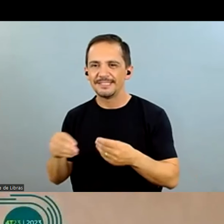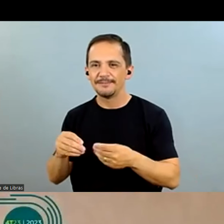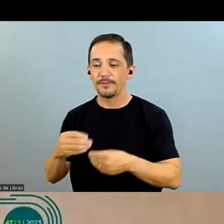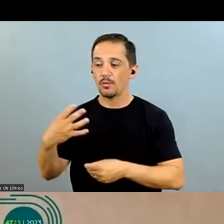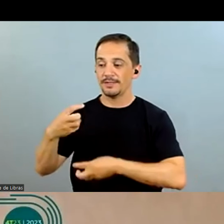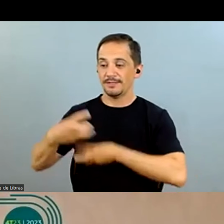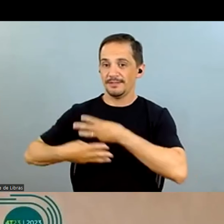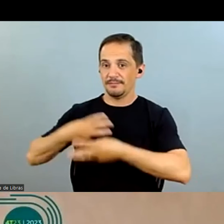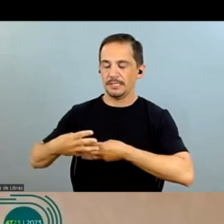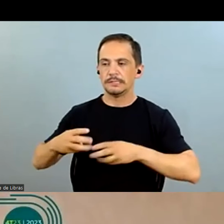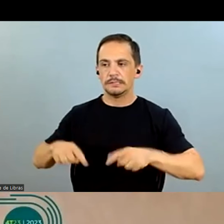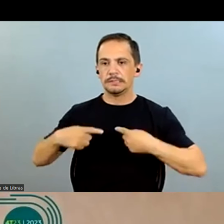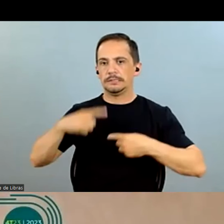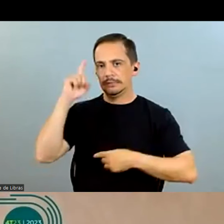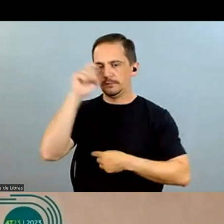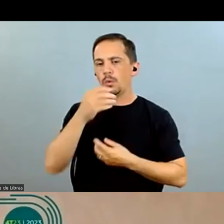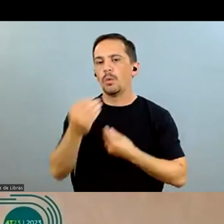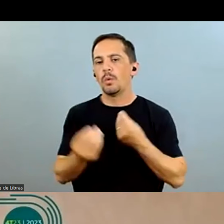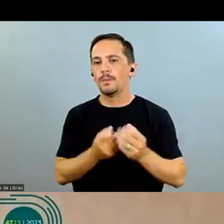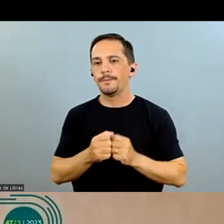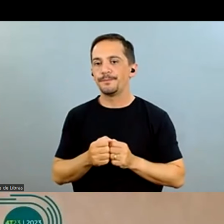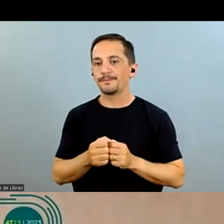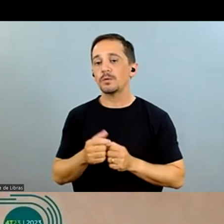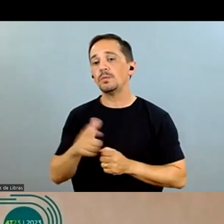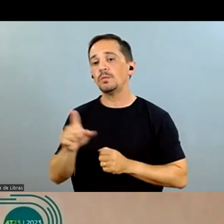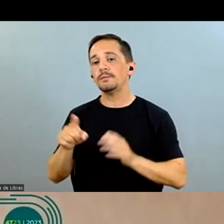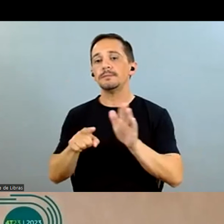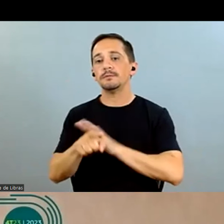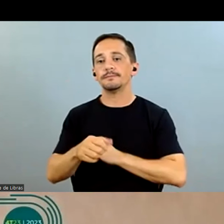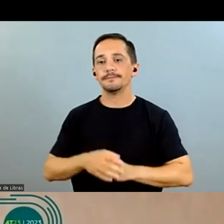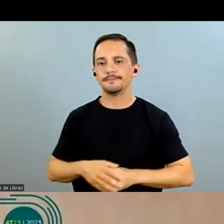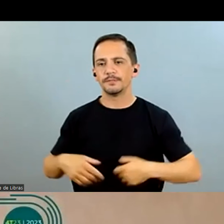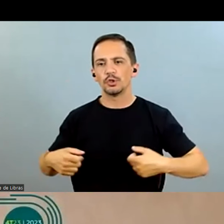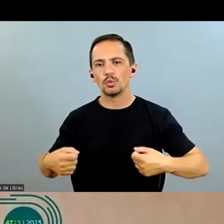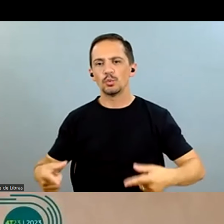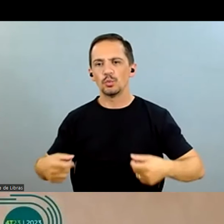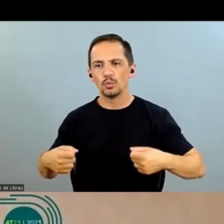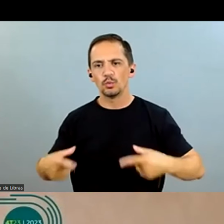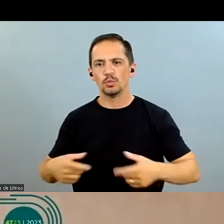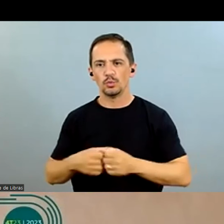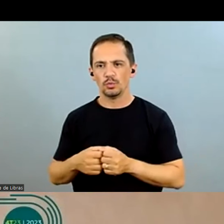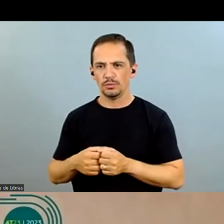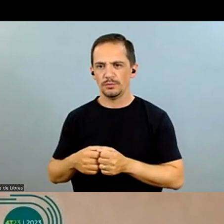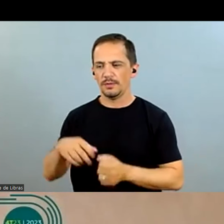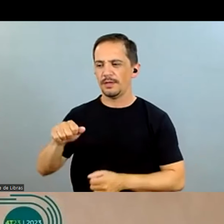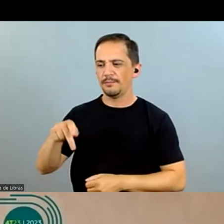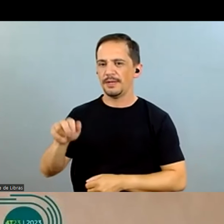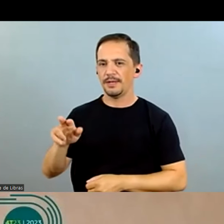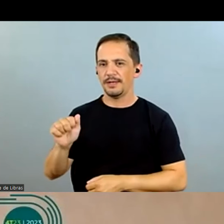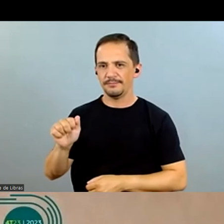desafiador el tem uma outra pergunta que é a linha de cursos teve o suporte da queda das para os últimos dois trimestres e agora em